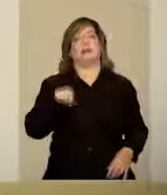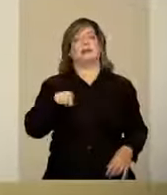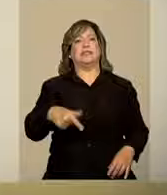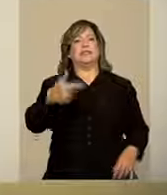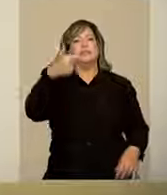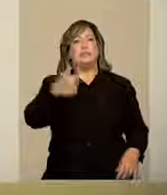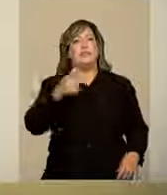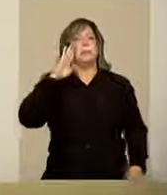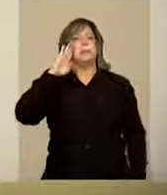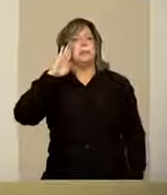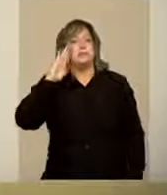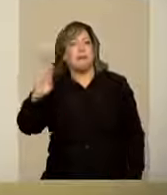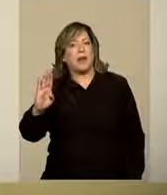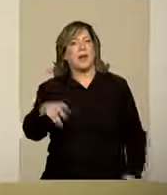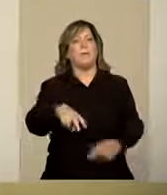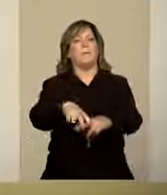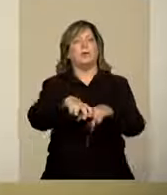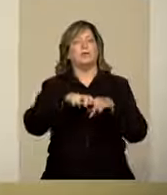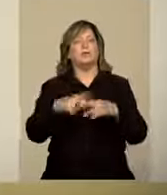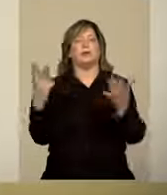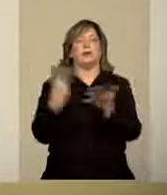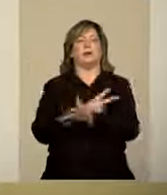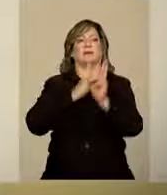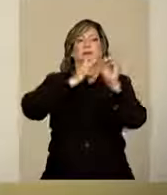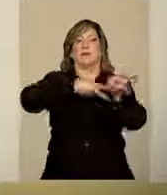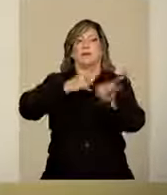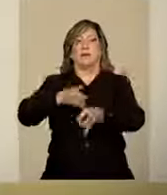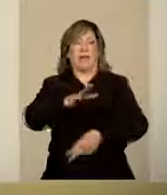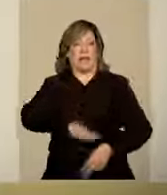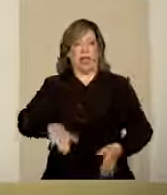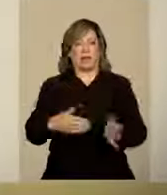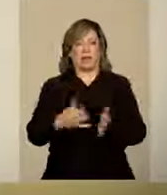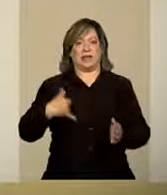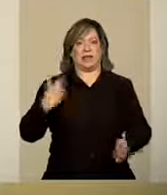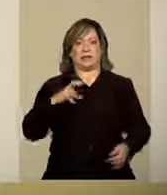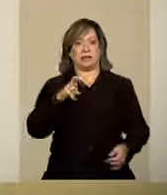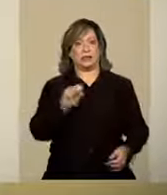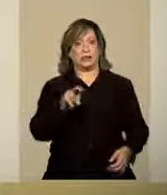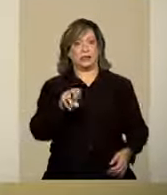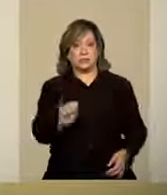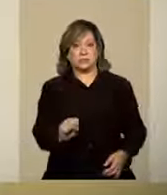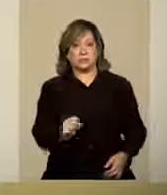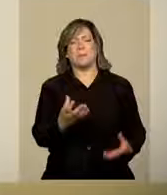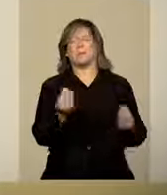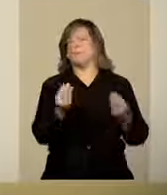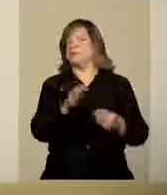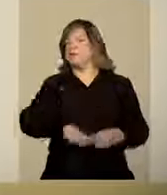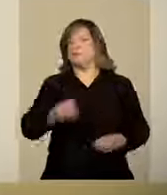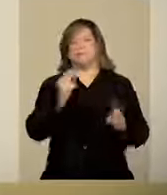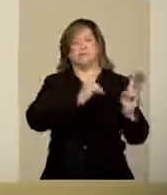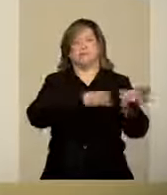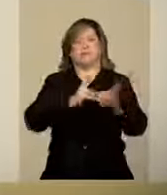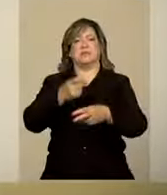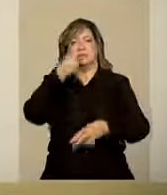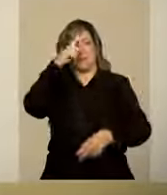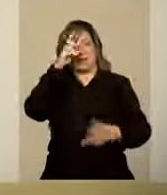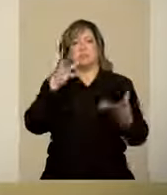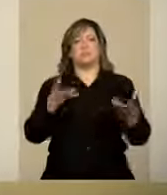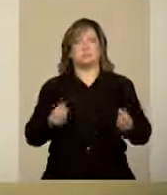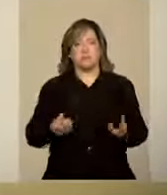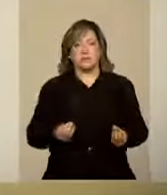principal causa de internação de crianças de até 5 anos no SUS o nosso sistema único de saúde